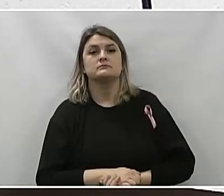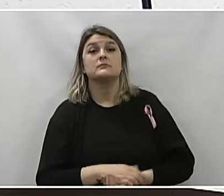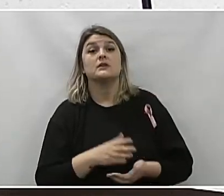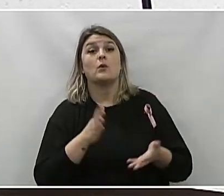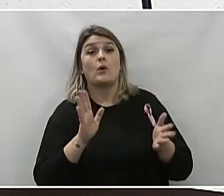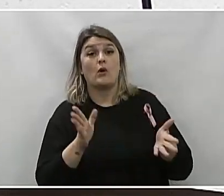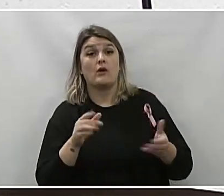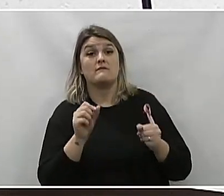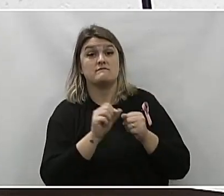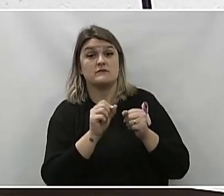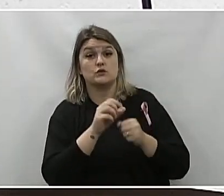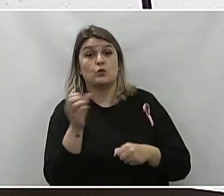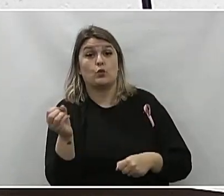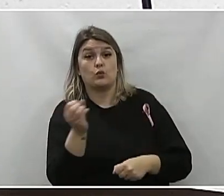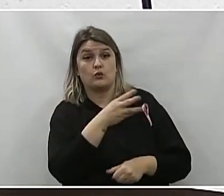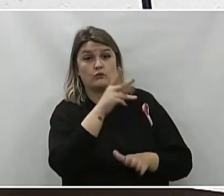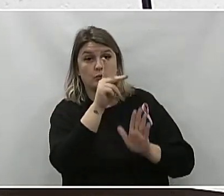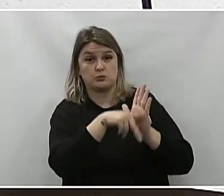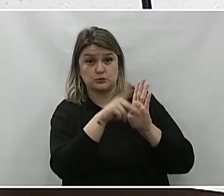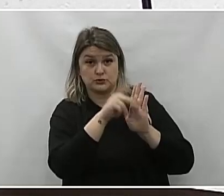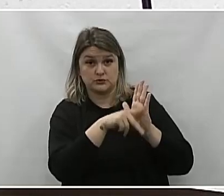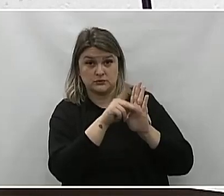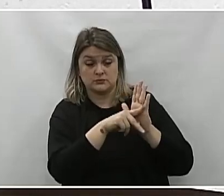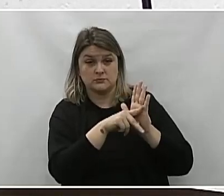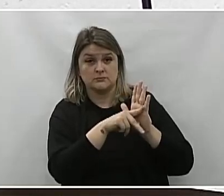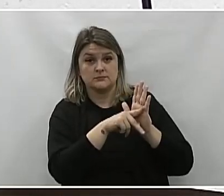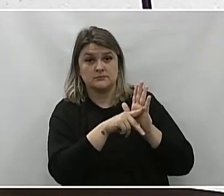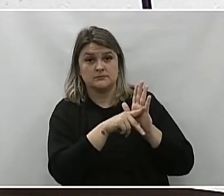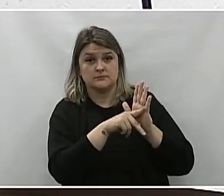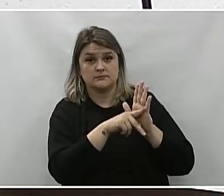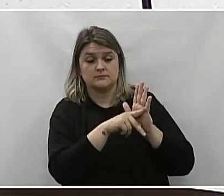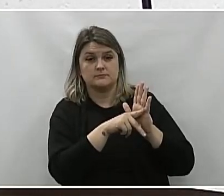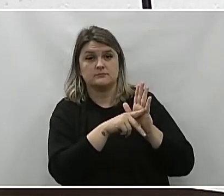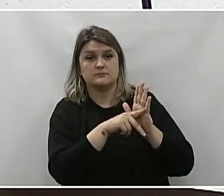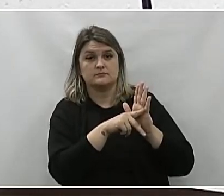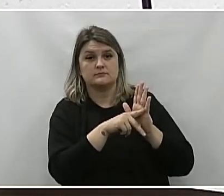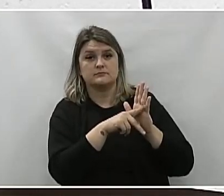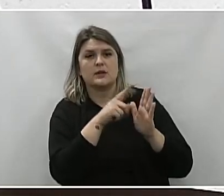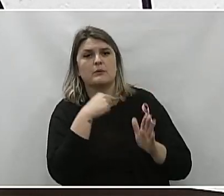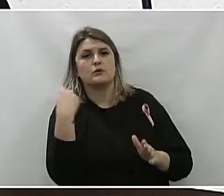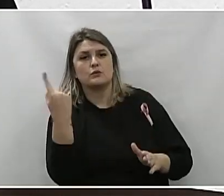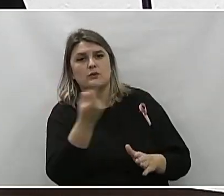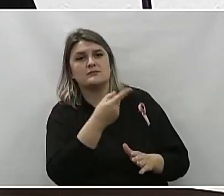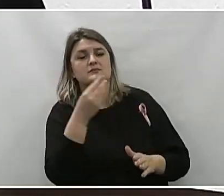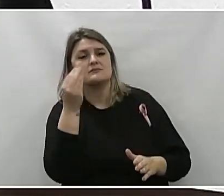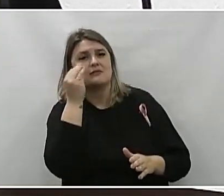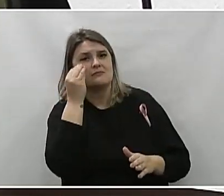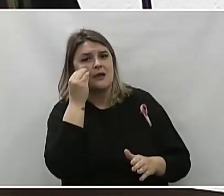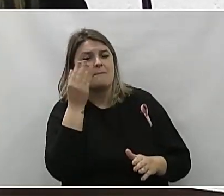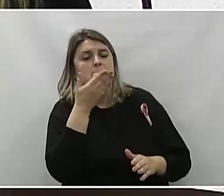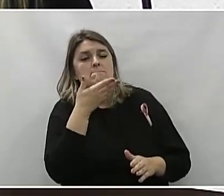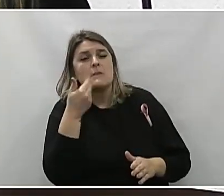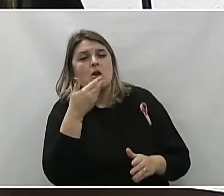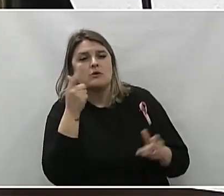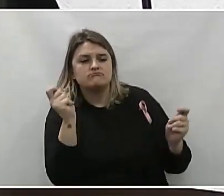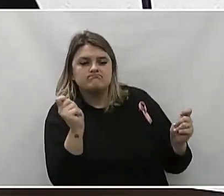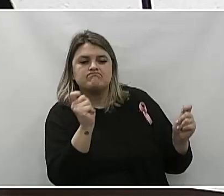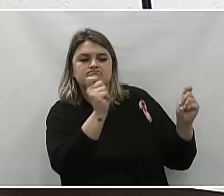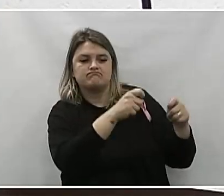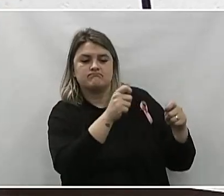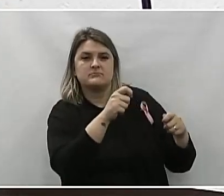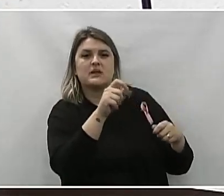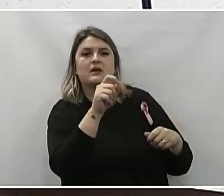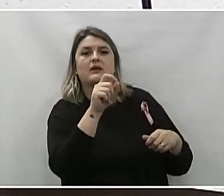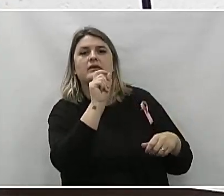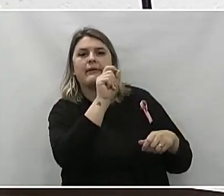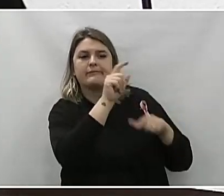um novo projeto né um projeto é para a gente poder ter uma melhor condição para todo mundo